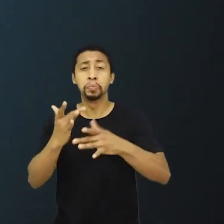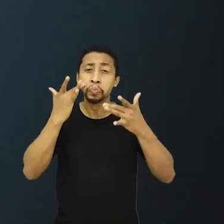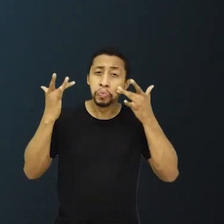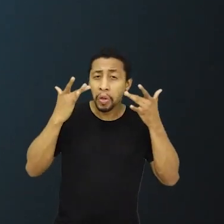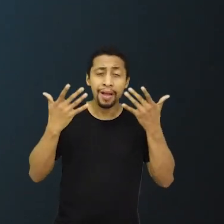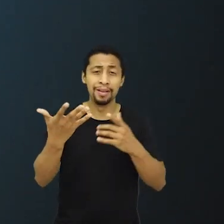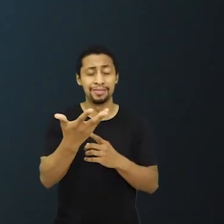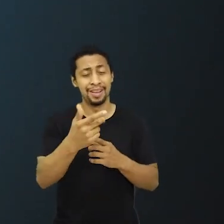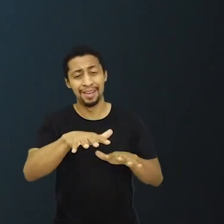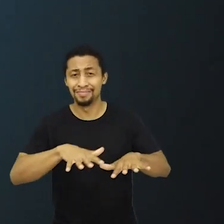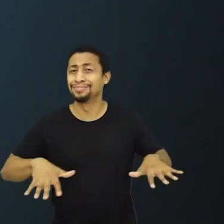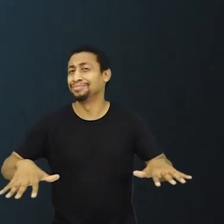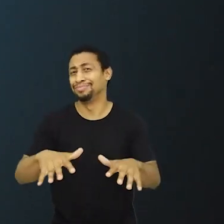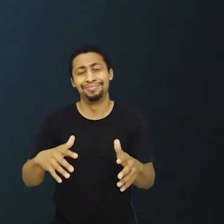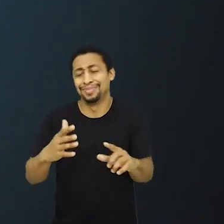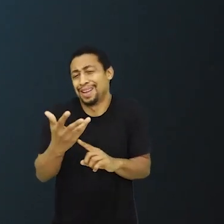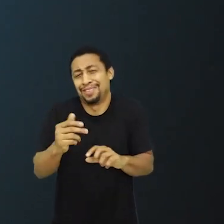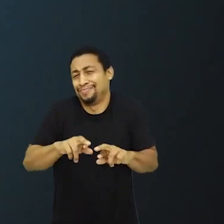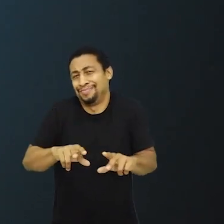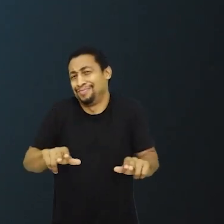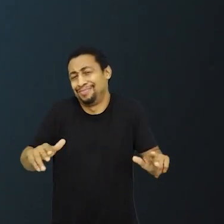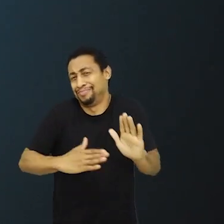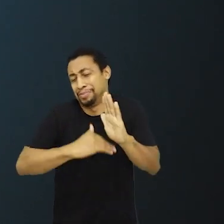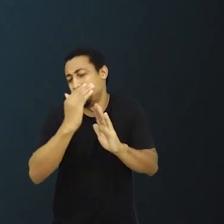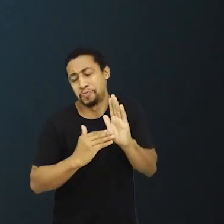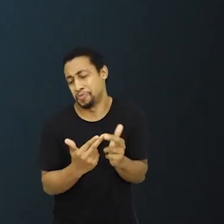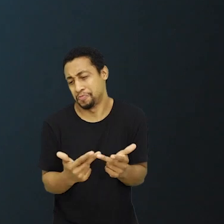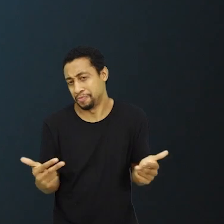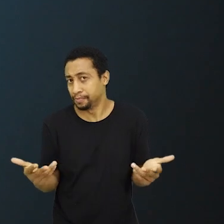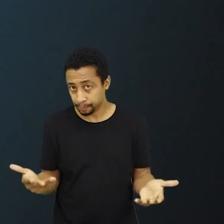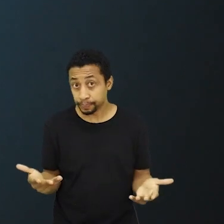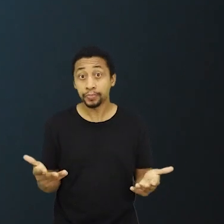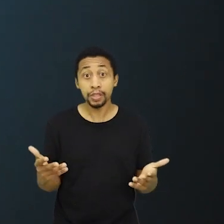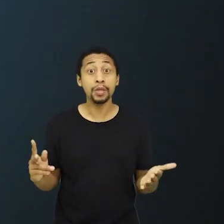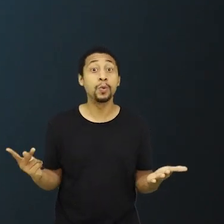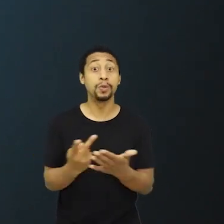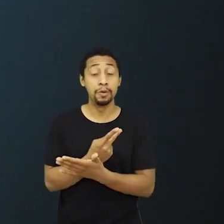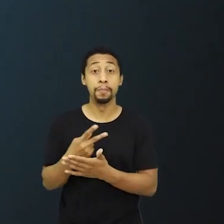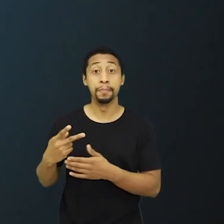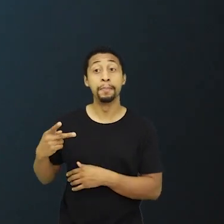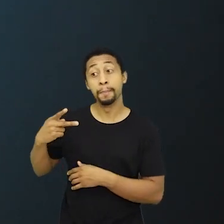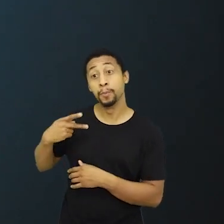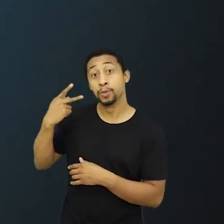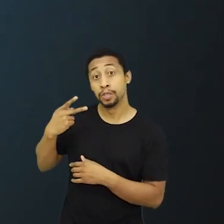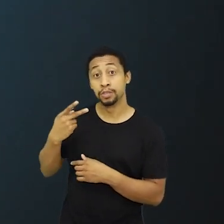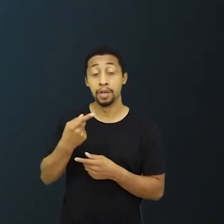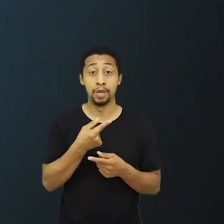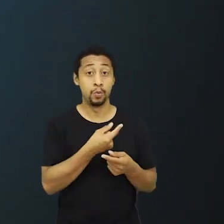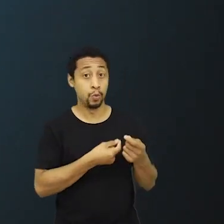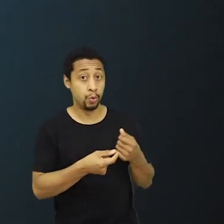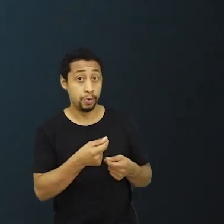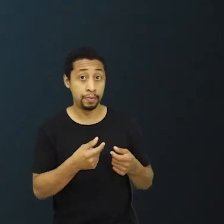teatro, artes em geral. E quando cobria política e economia, dava sempre uma